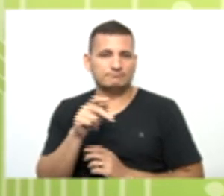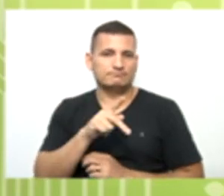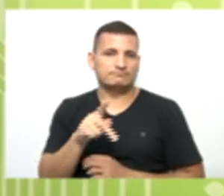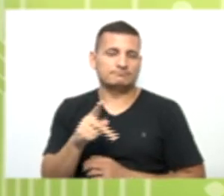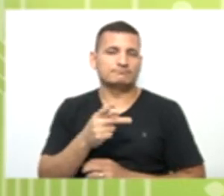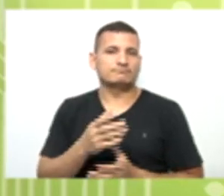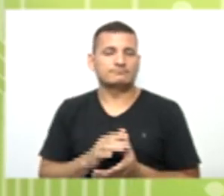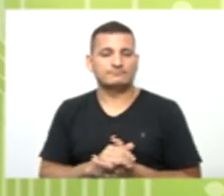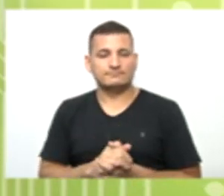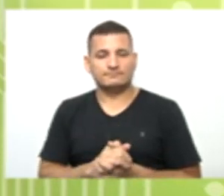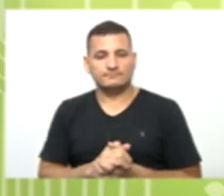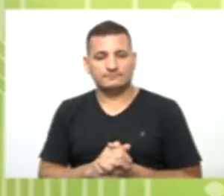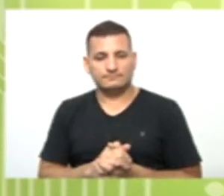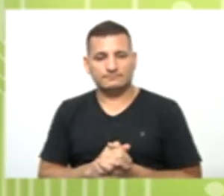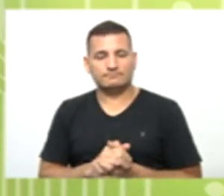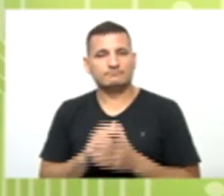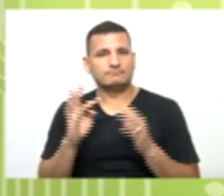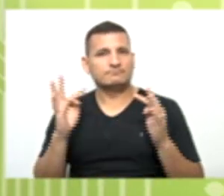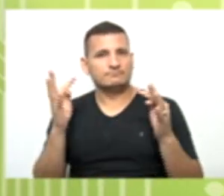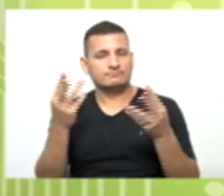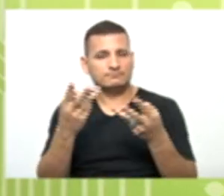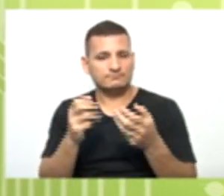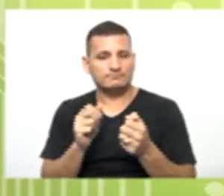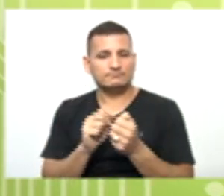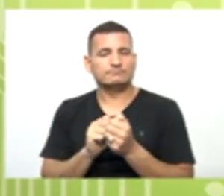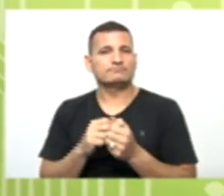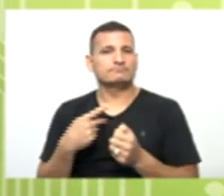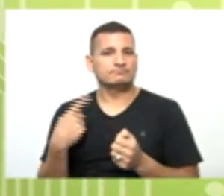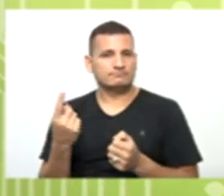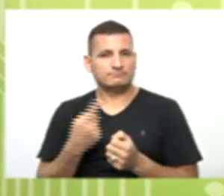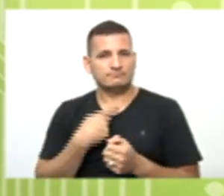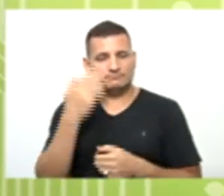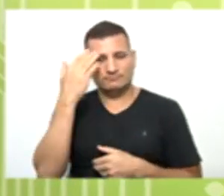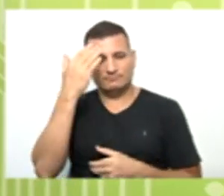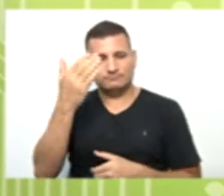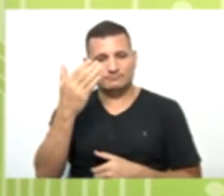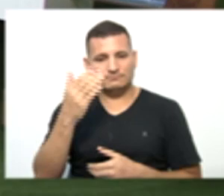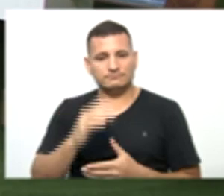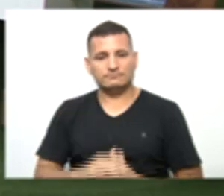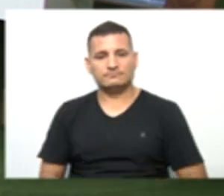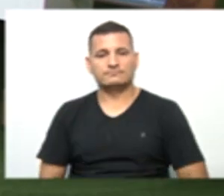dos professores presenciais e de todos que estiveram conosco, muito obrigada.